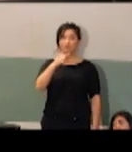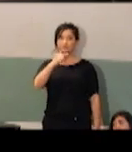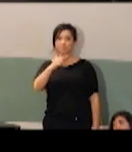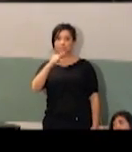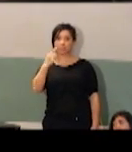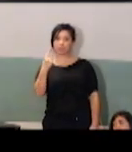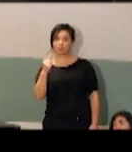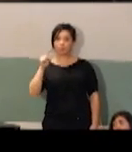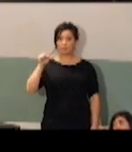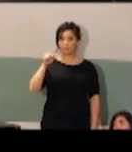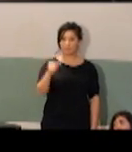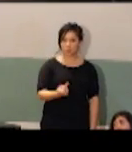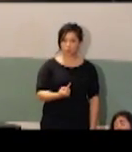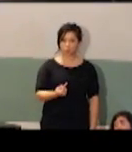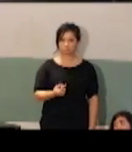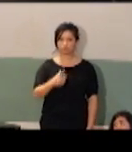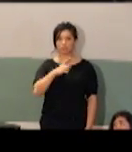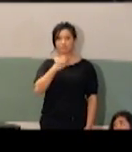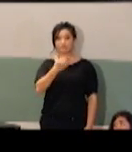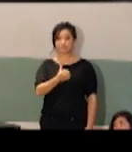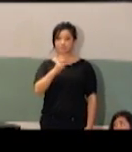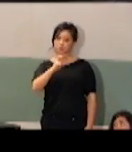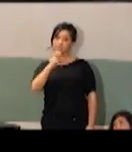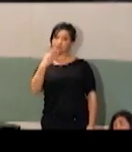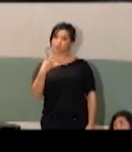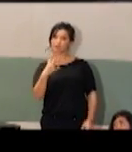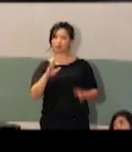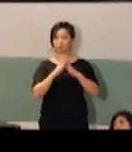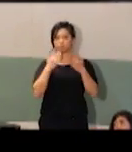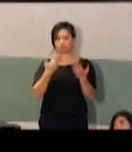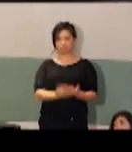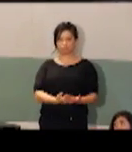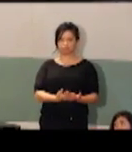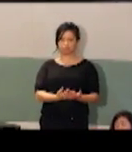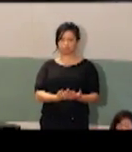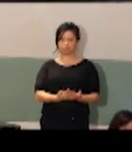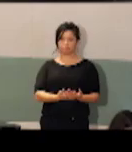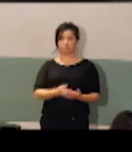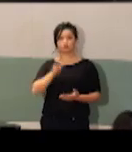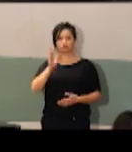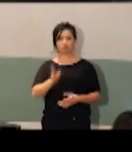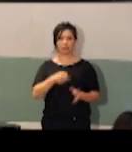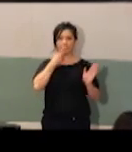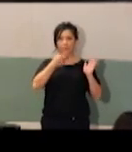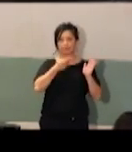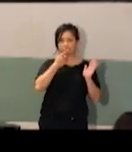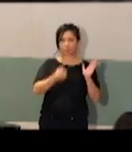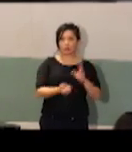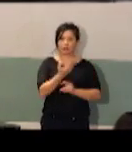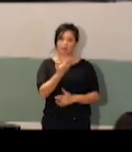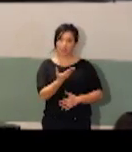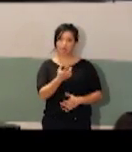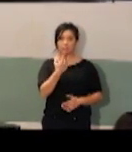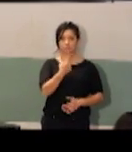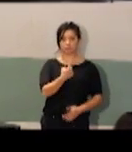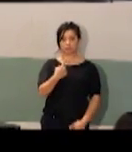654 escolas. Foi prometido 112 creches no